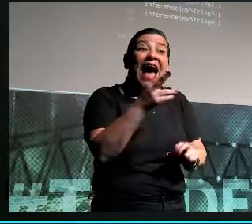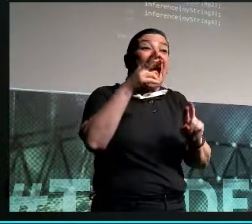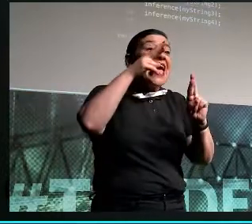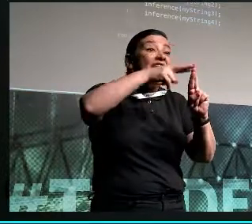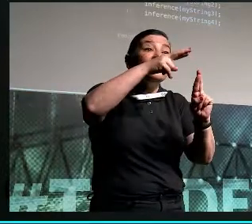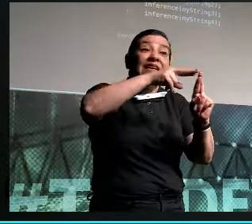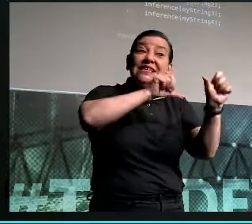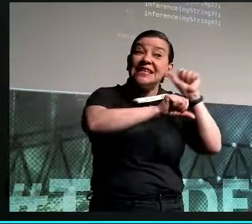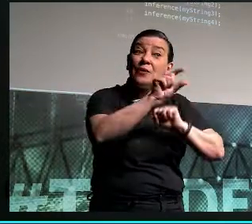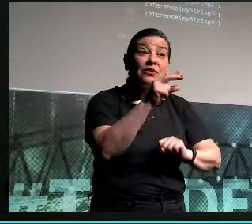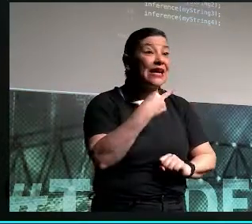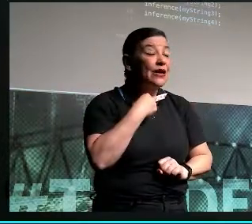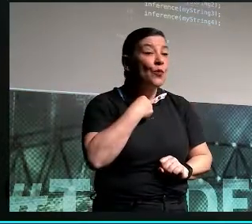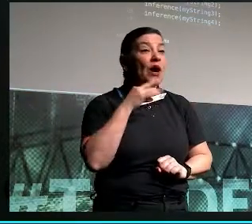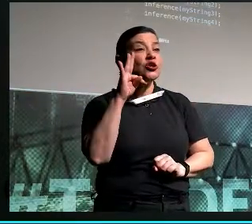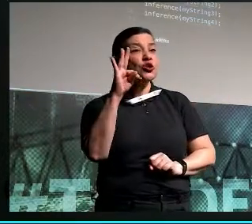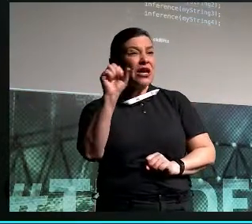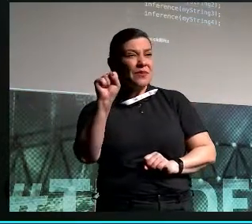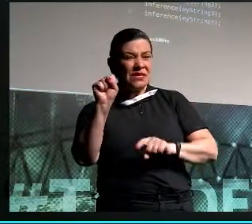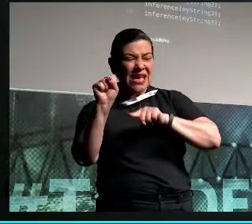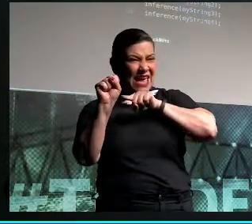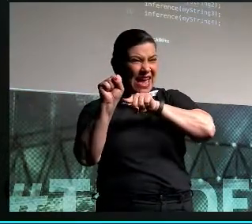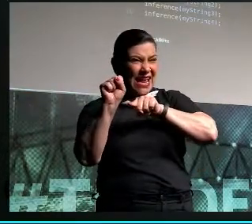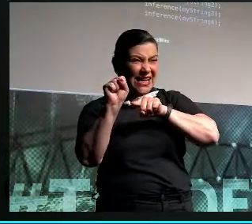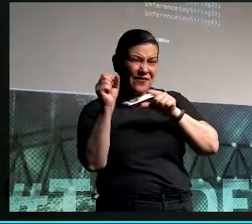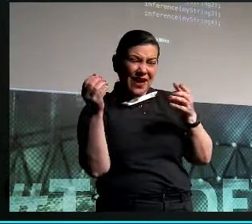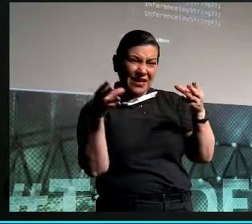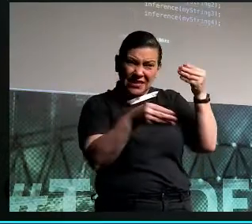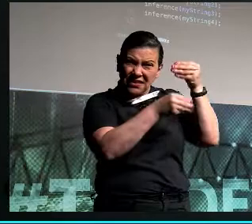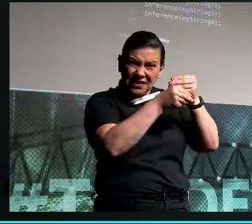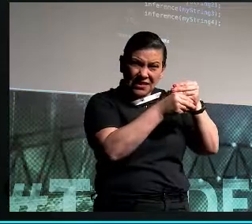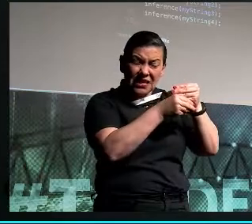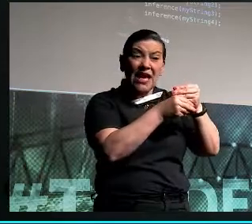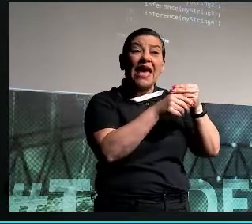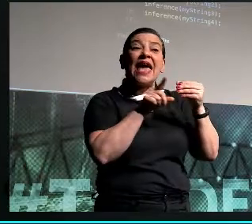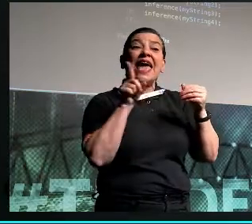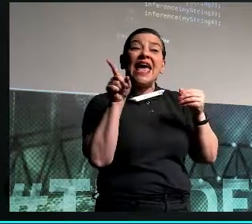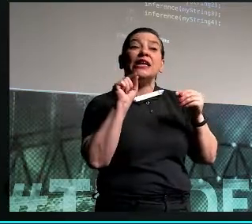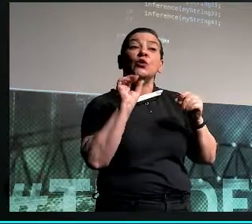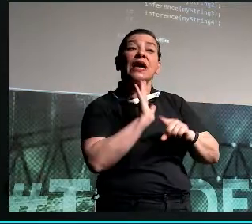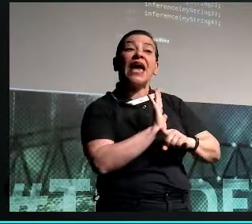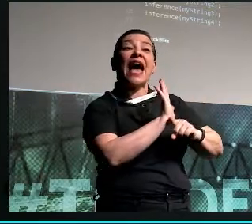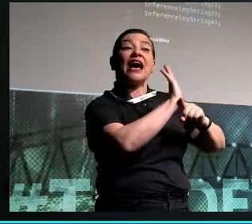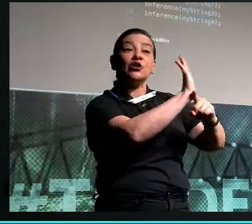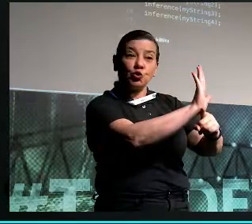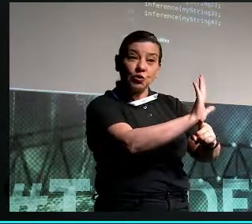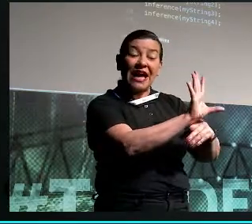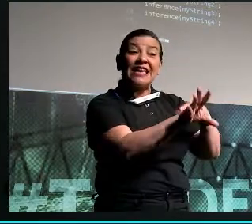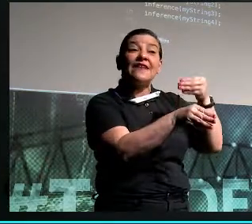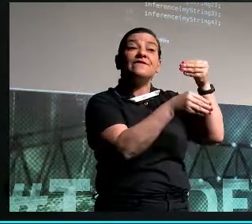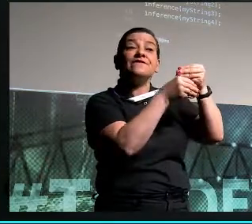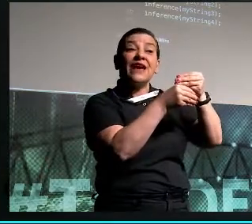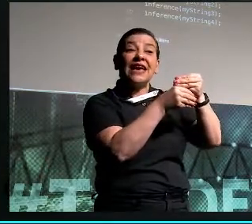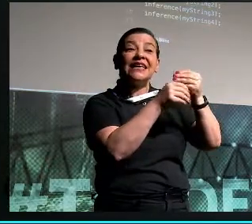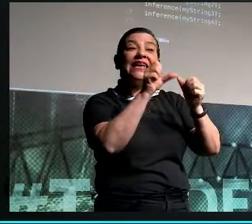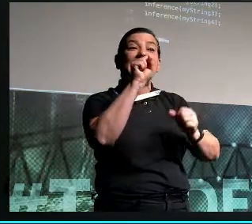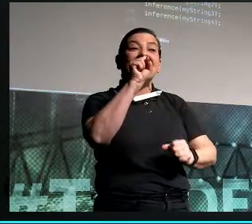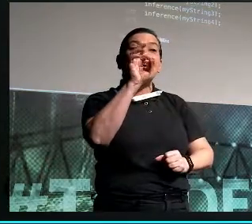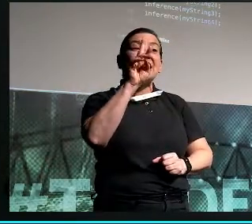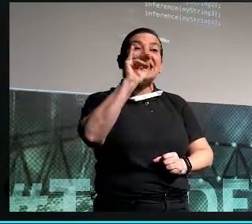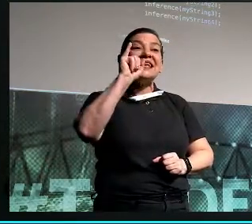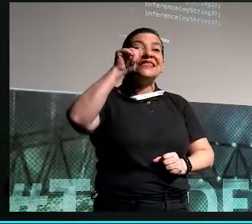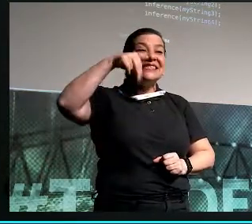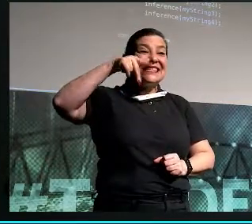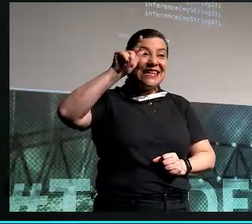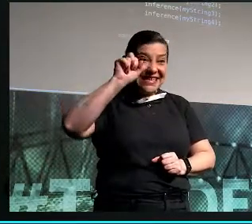dela, o TypeScript não vai inferir isso daqui só como string. Ele infere esse cara como string literal. Ele